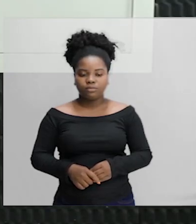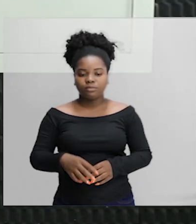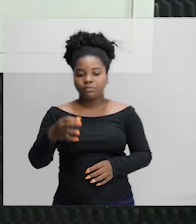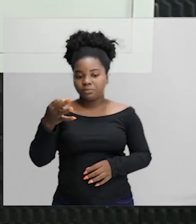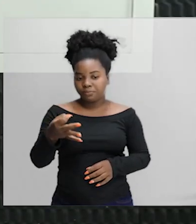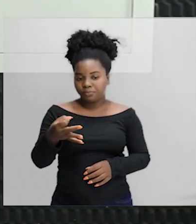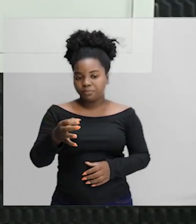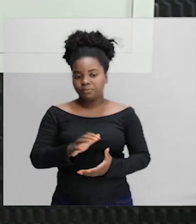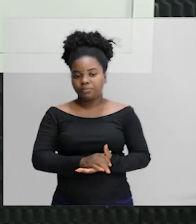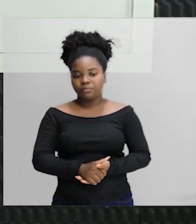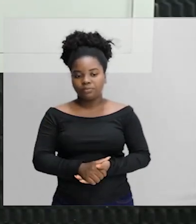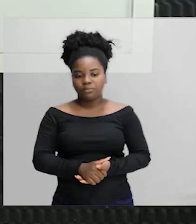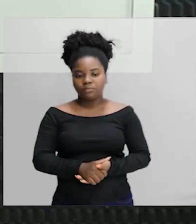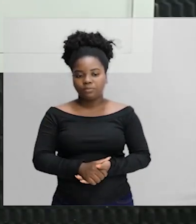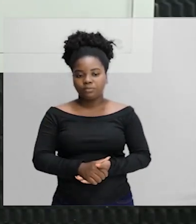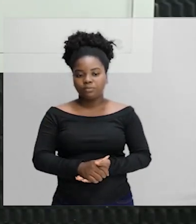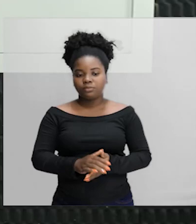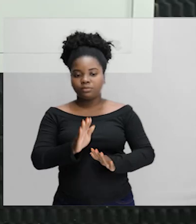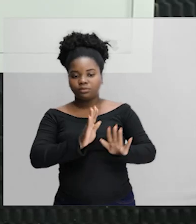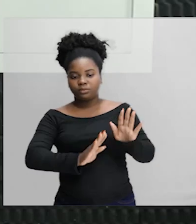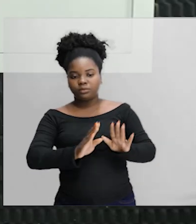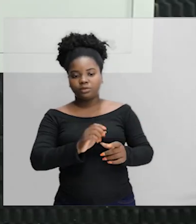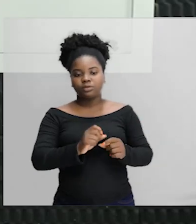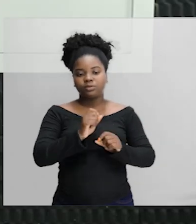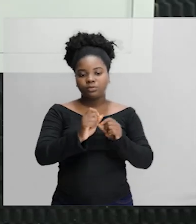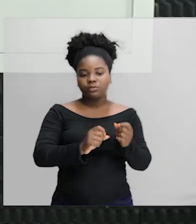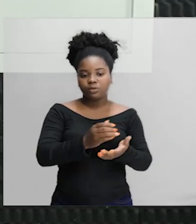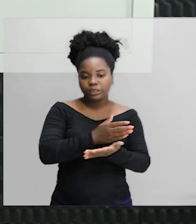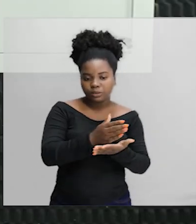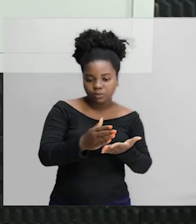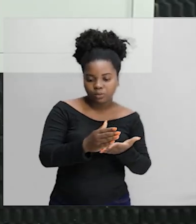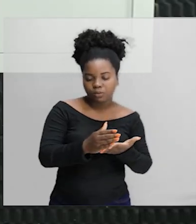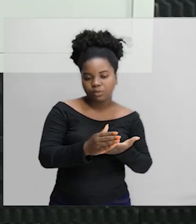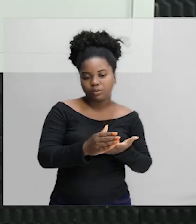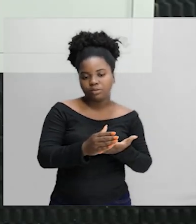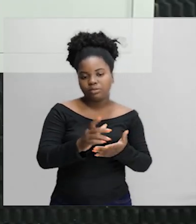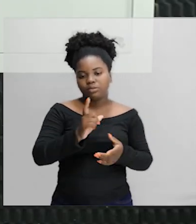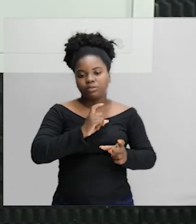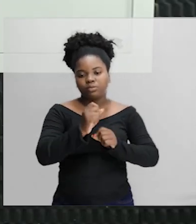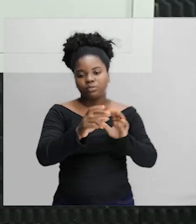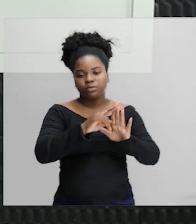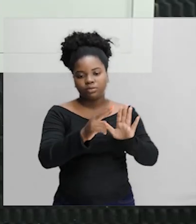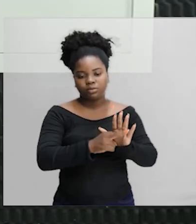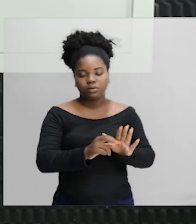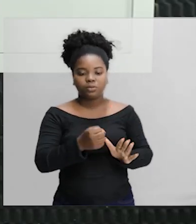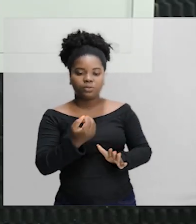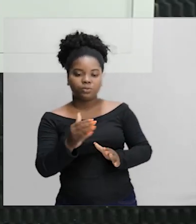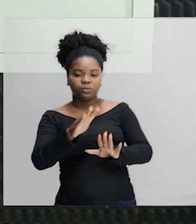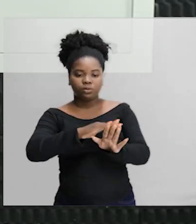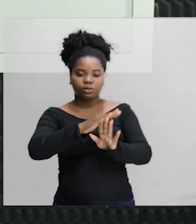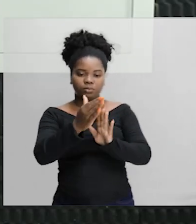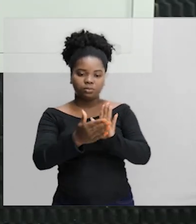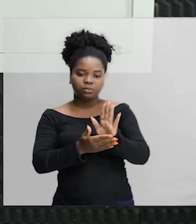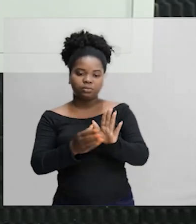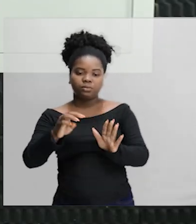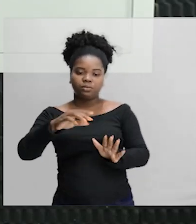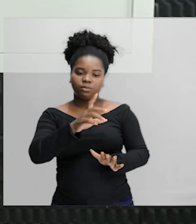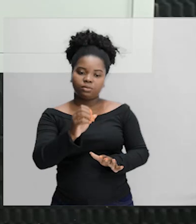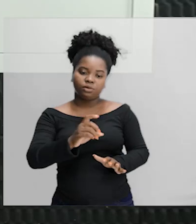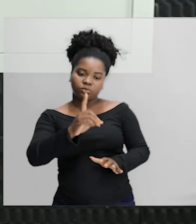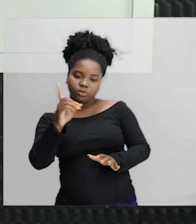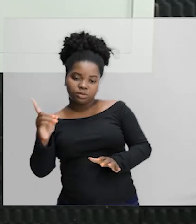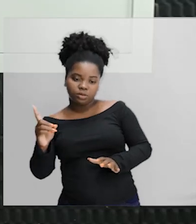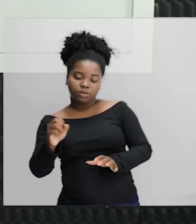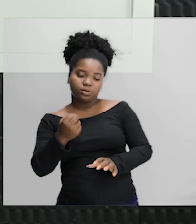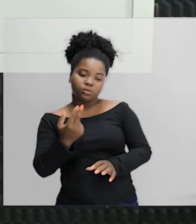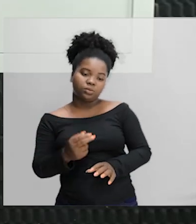Certo? Tem que ter cuidado só com essa análise inicial. Aqui nós temos que utilizar a regra ou da mão direita, número 2, ou da mão esquerda,